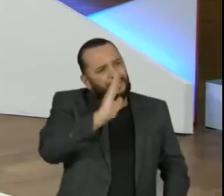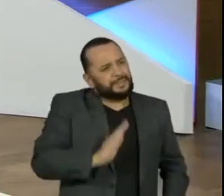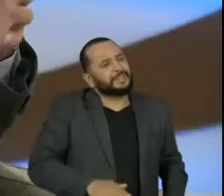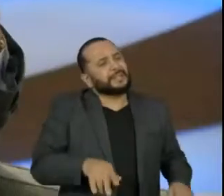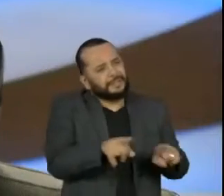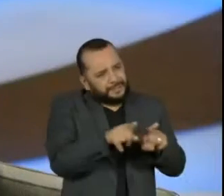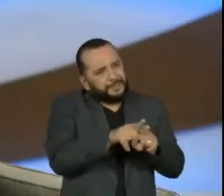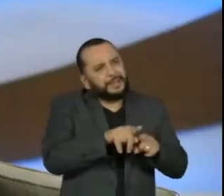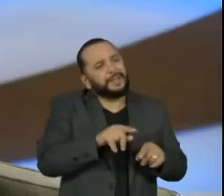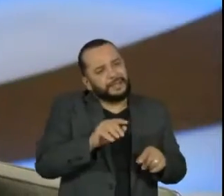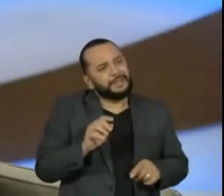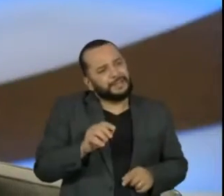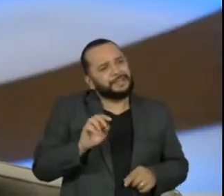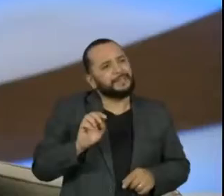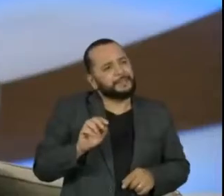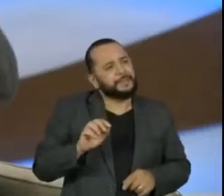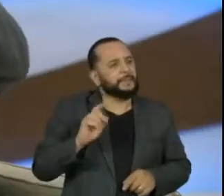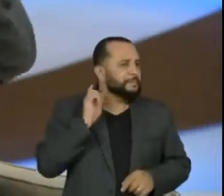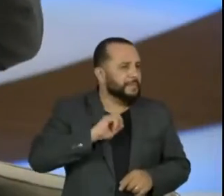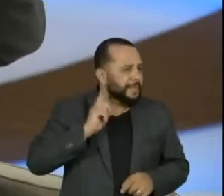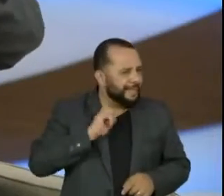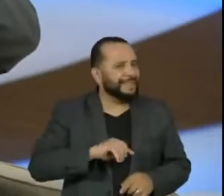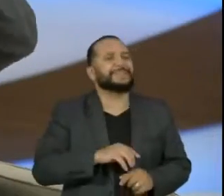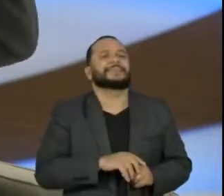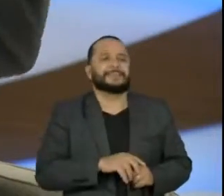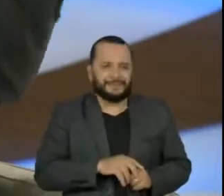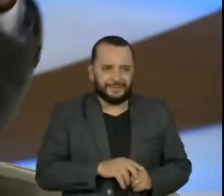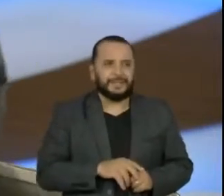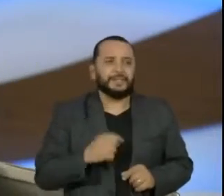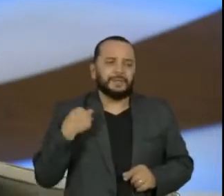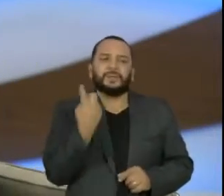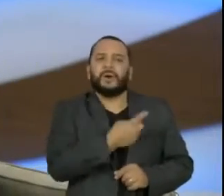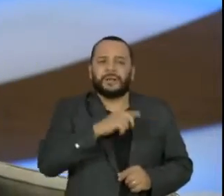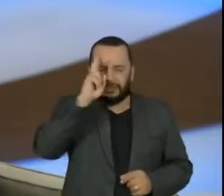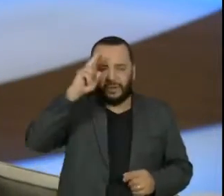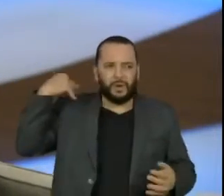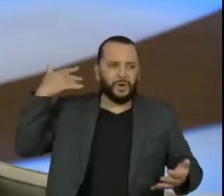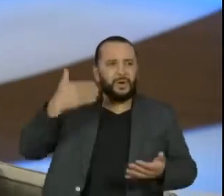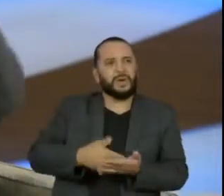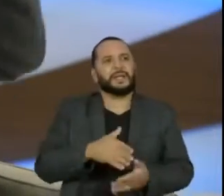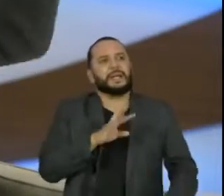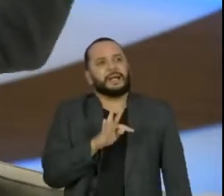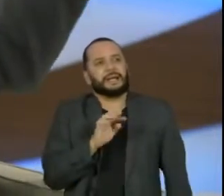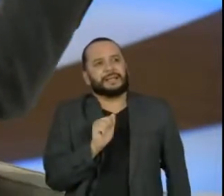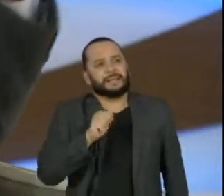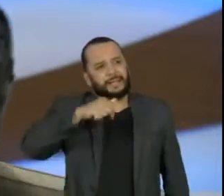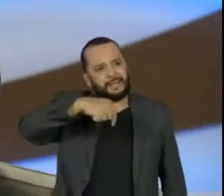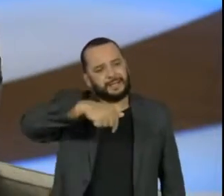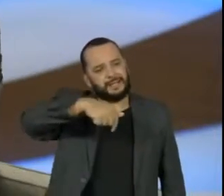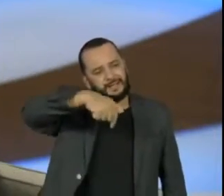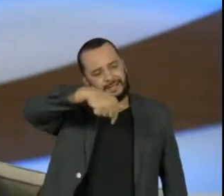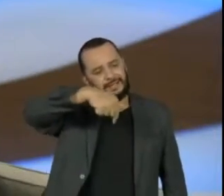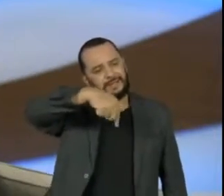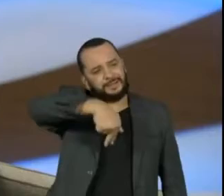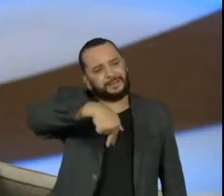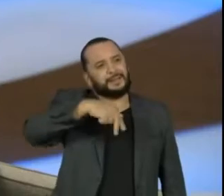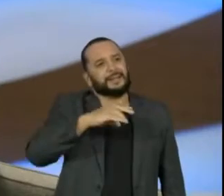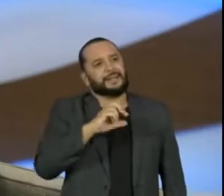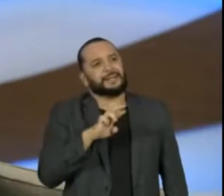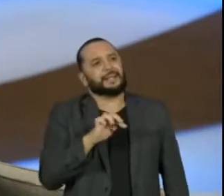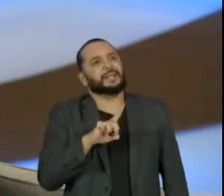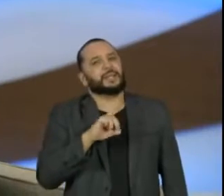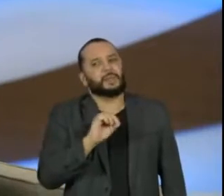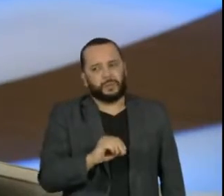o que é a vida e a história do Tancredo e do Juscelino. Estou falando dos